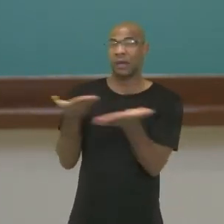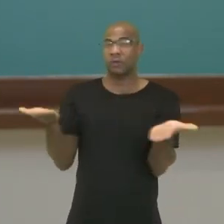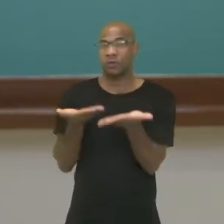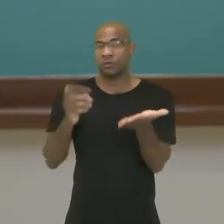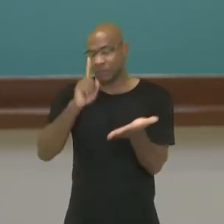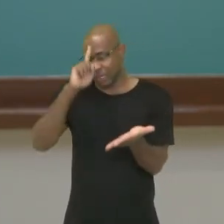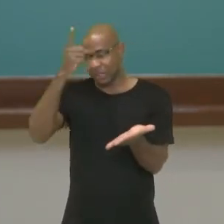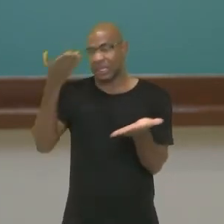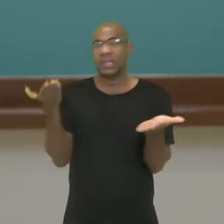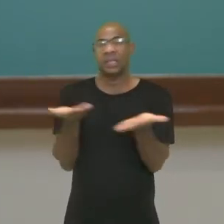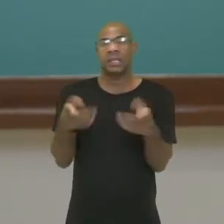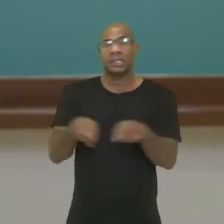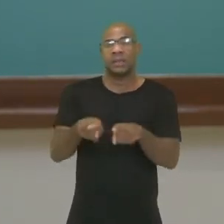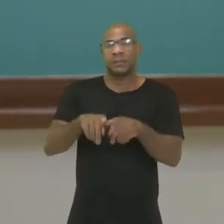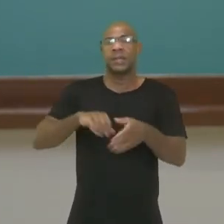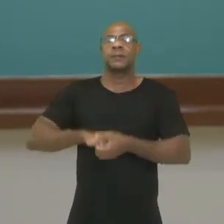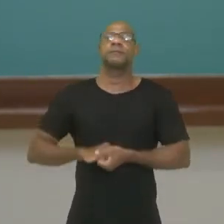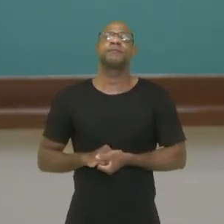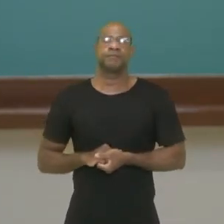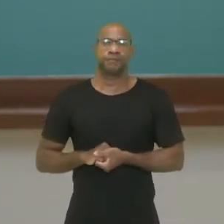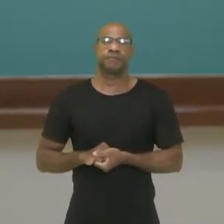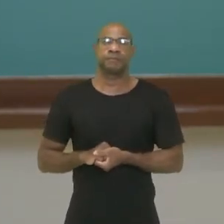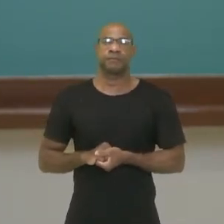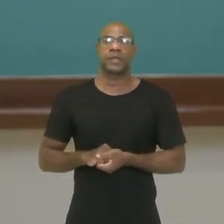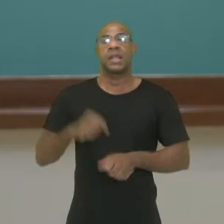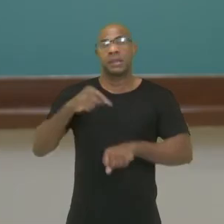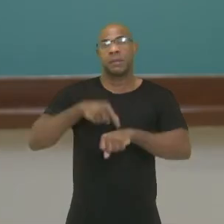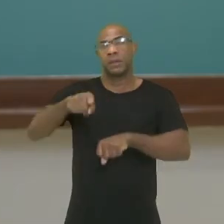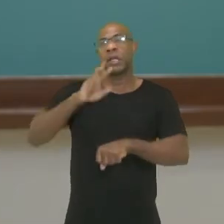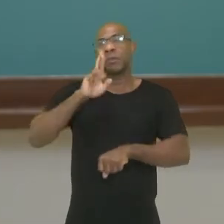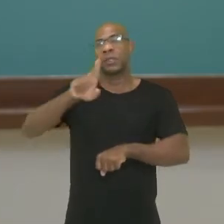de Bourdieu, né, a respeito do tema. Tempinho para vocês.